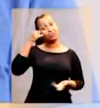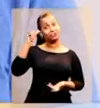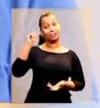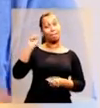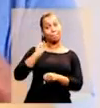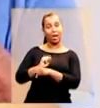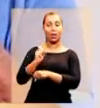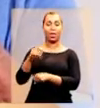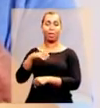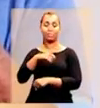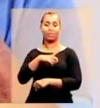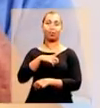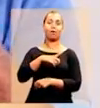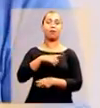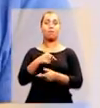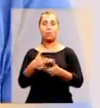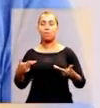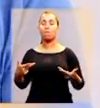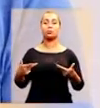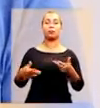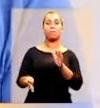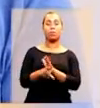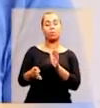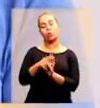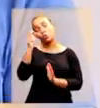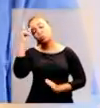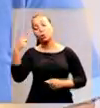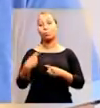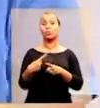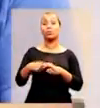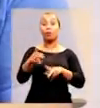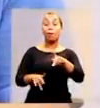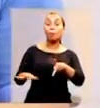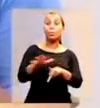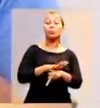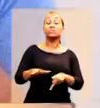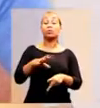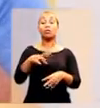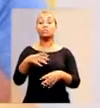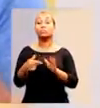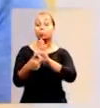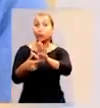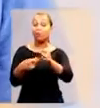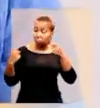deixar de ter uma fluência forte na relação cultural, porque a população